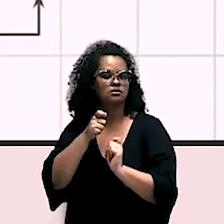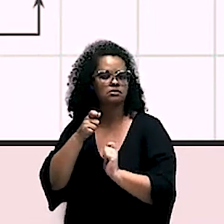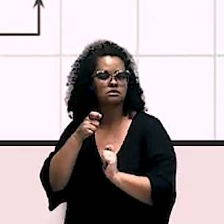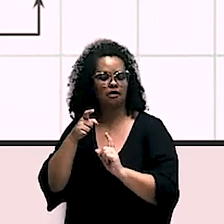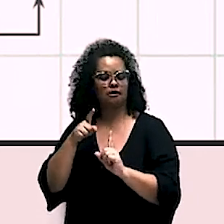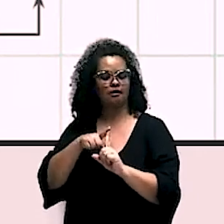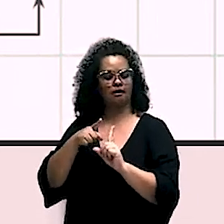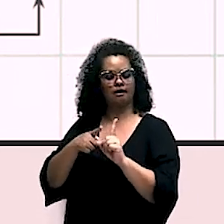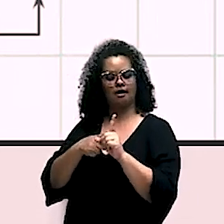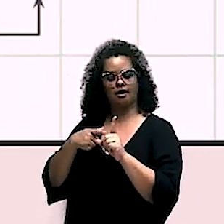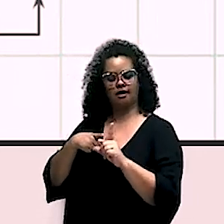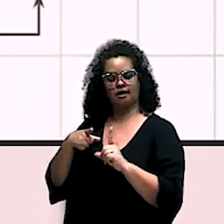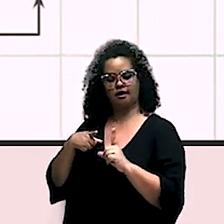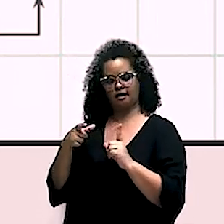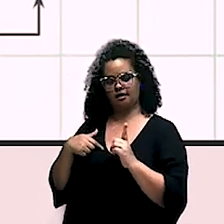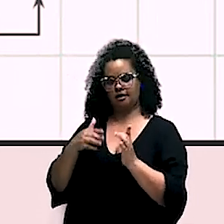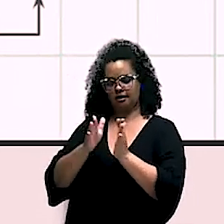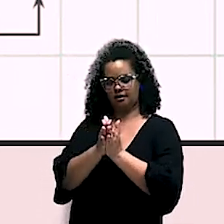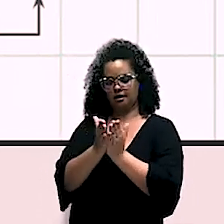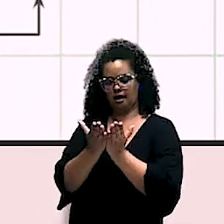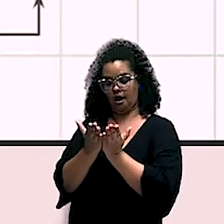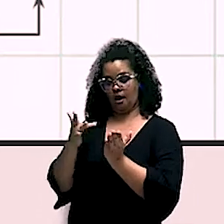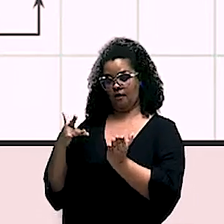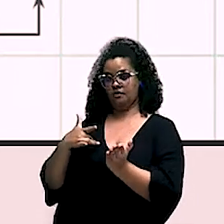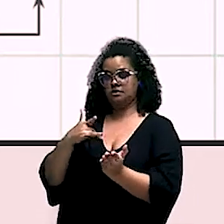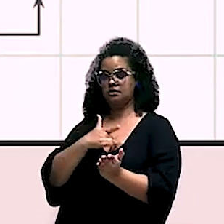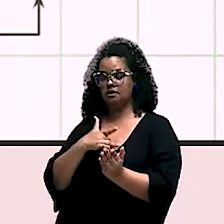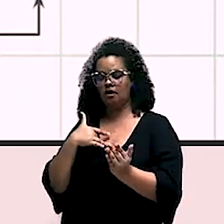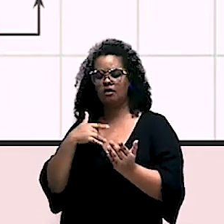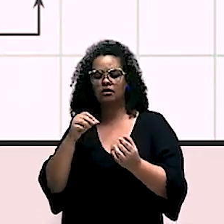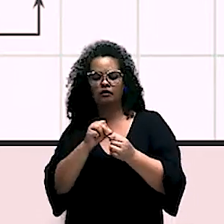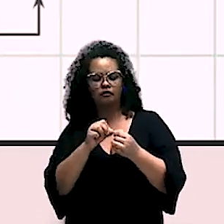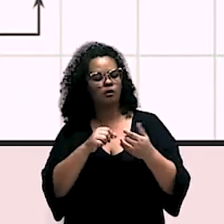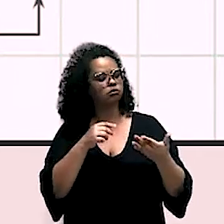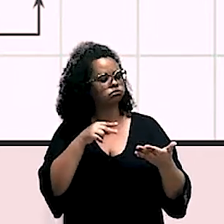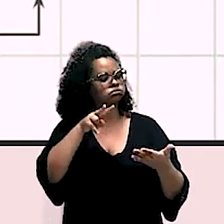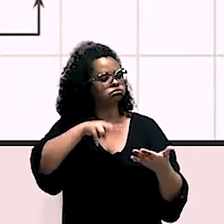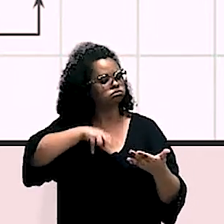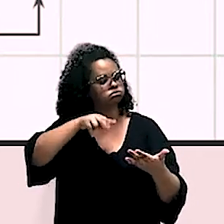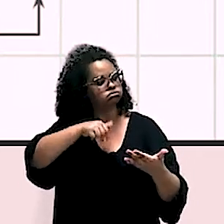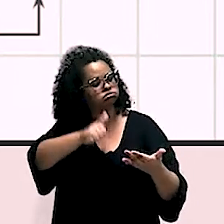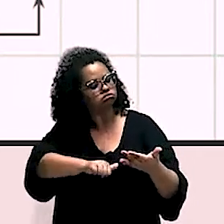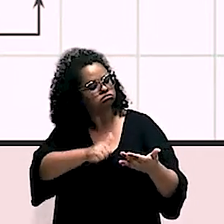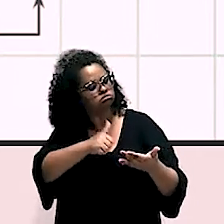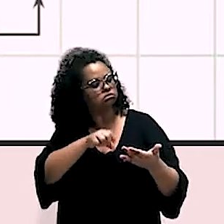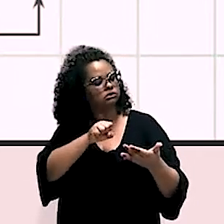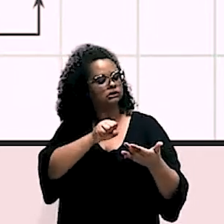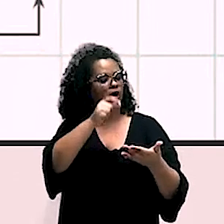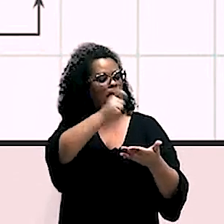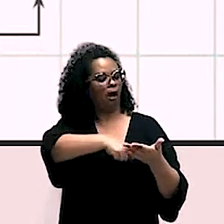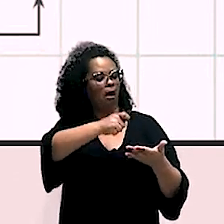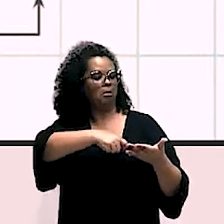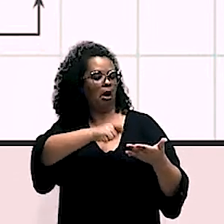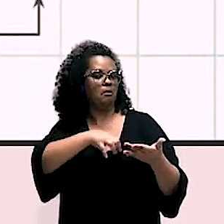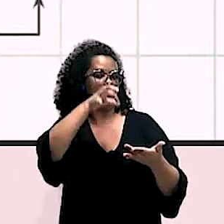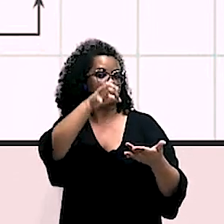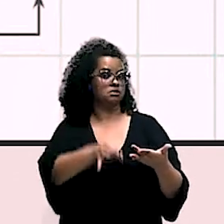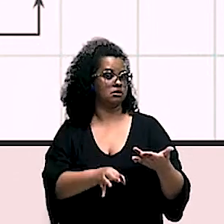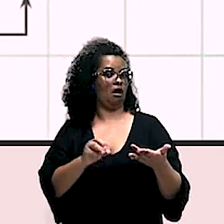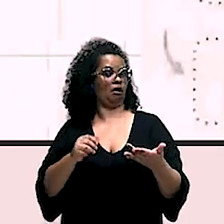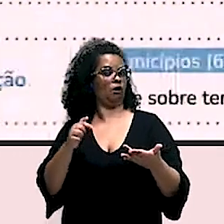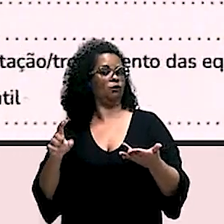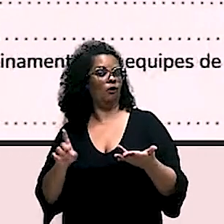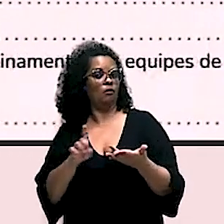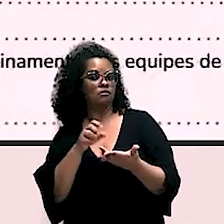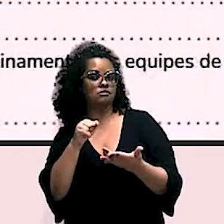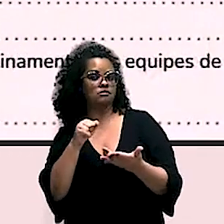portavam caderneta da gestante ou da criança, foi feita uma análise dessa caderneta para verificar se ela estava sendo preenchida da forma correta,